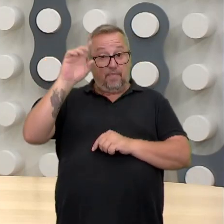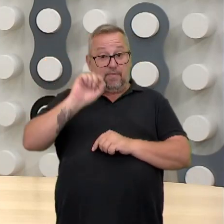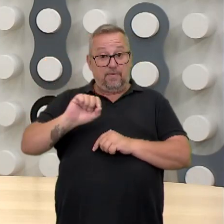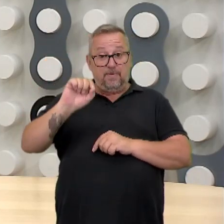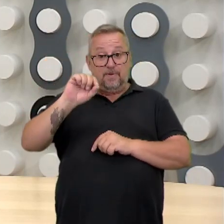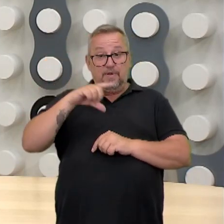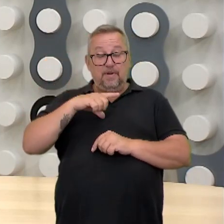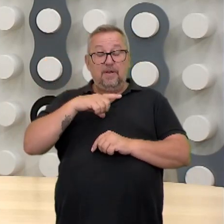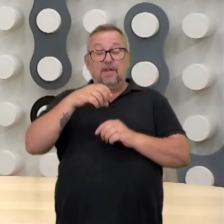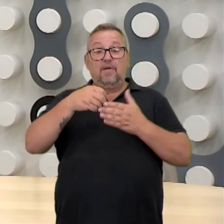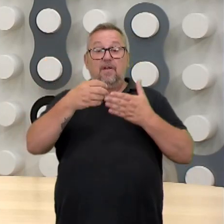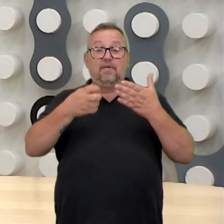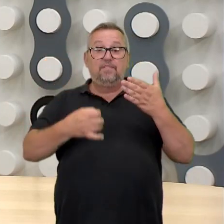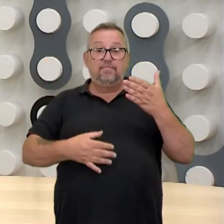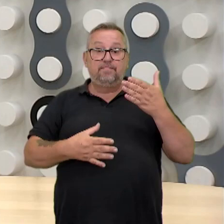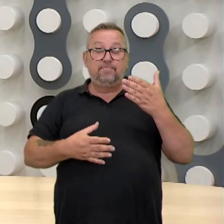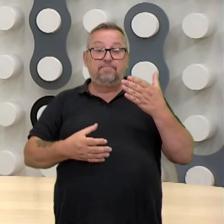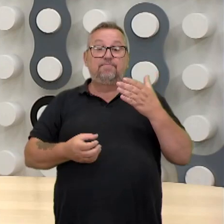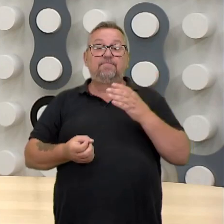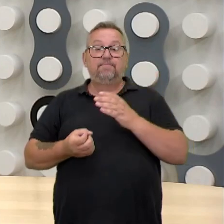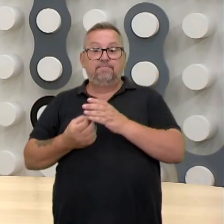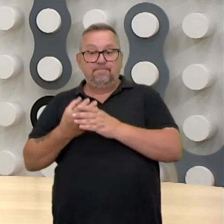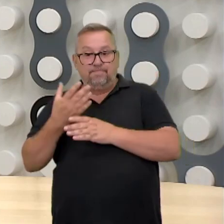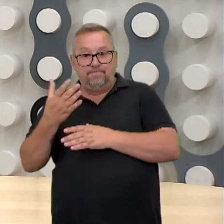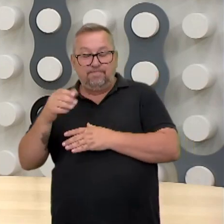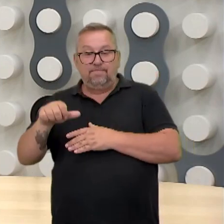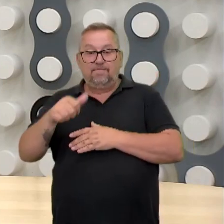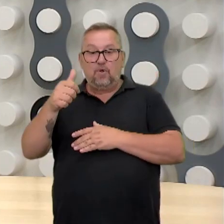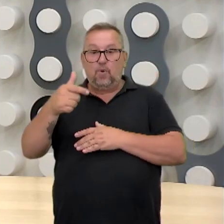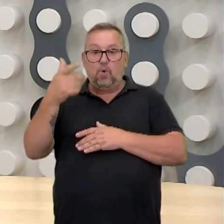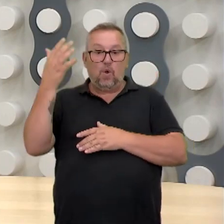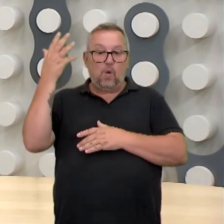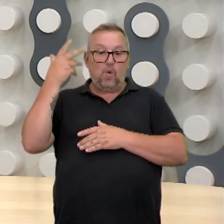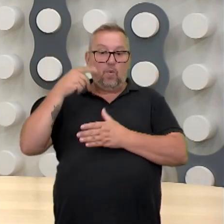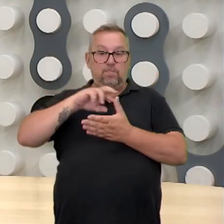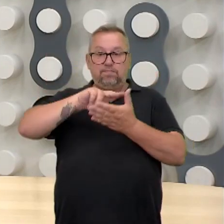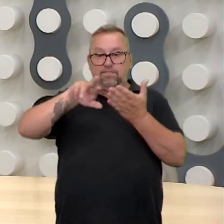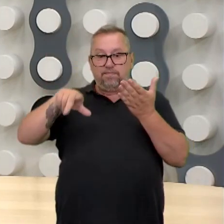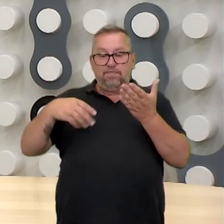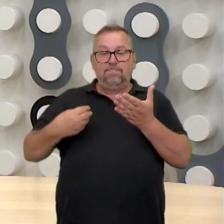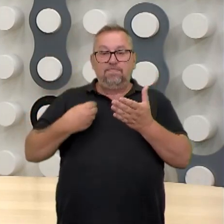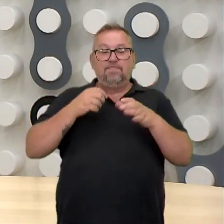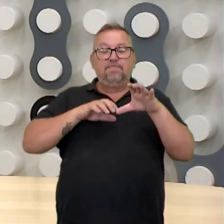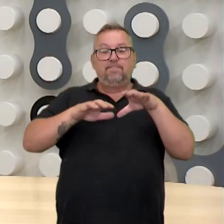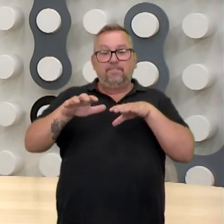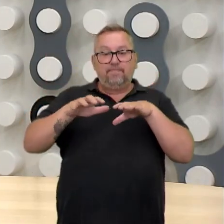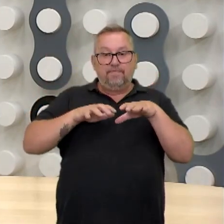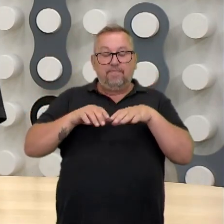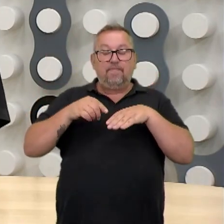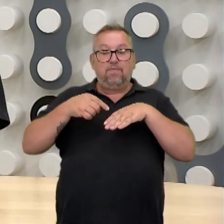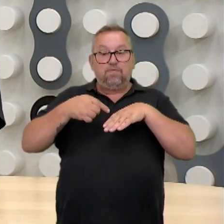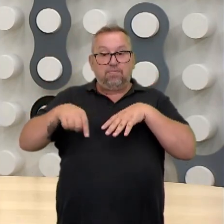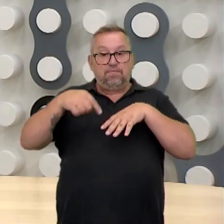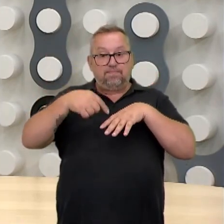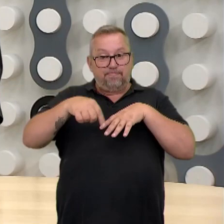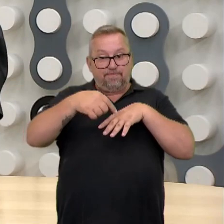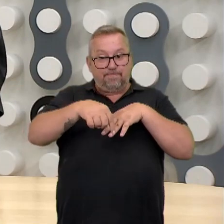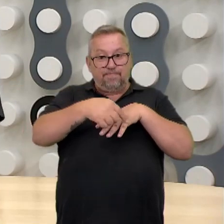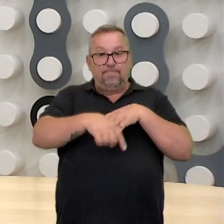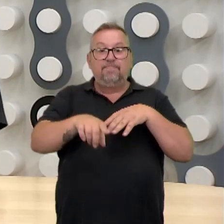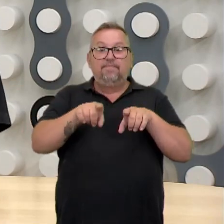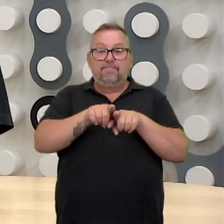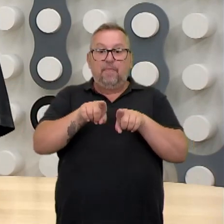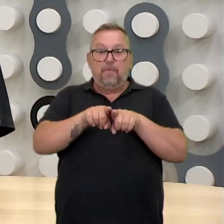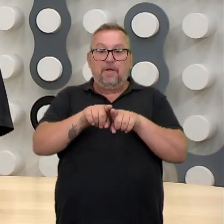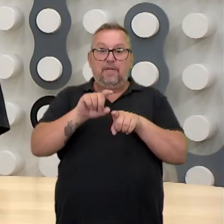aí a característica aí do surgimento dos primeiros seres vivos e na movimentação aí, né, das placas tectônicas com a